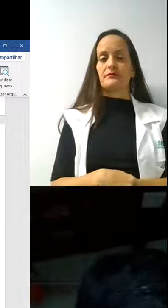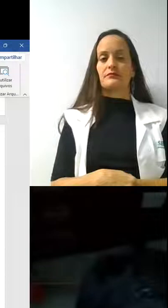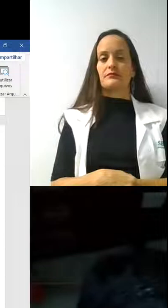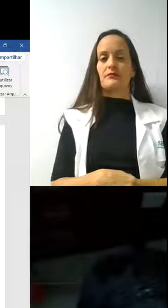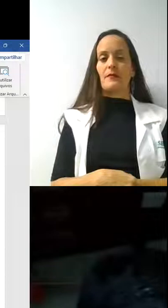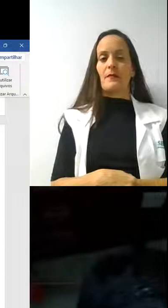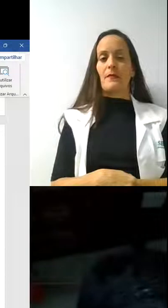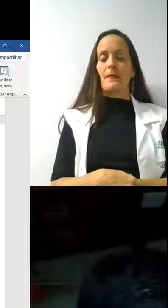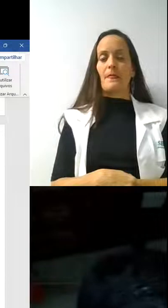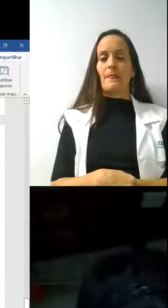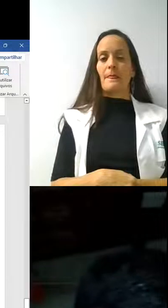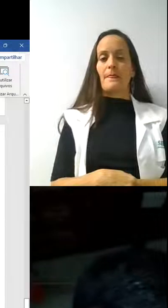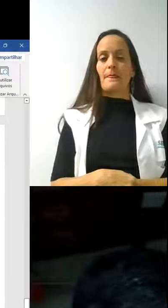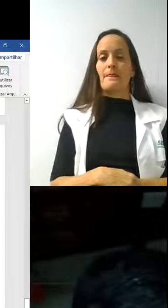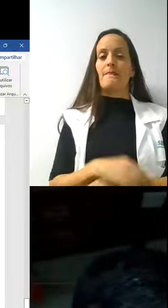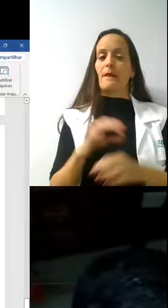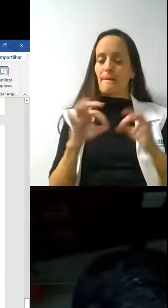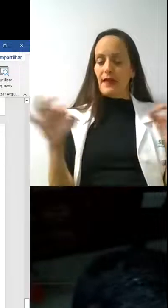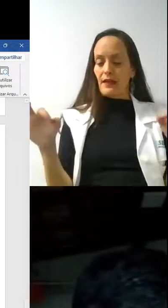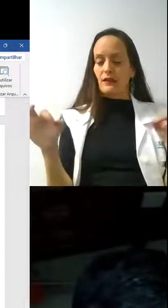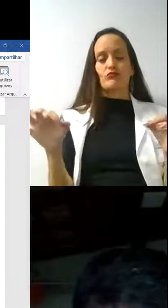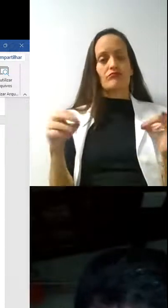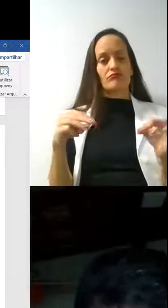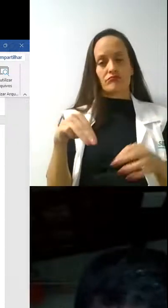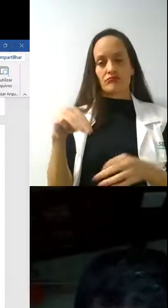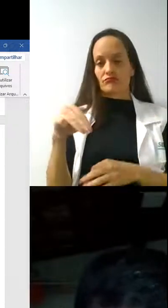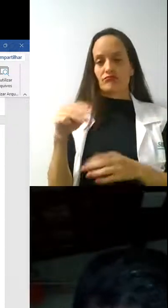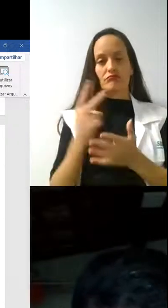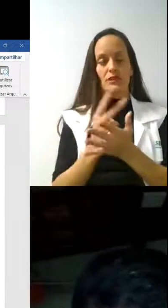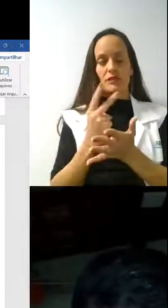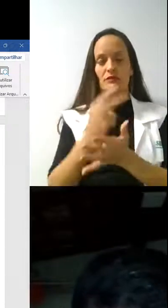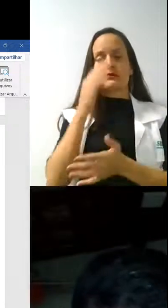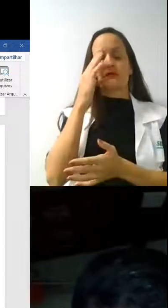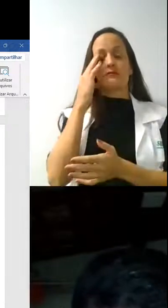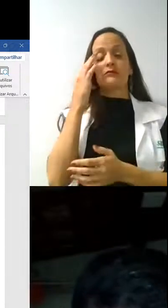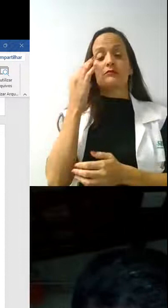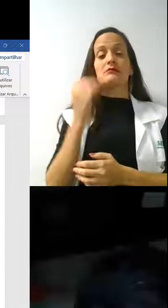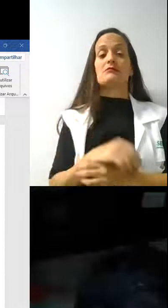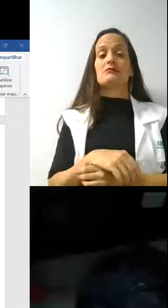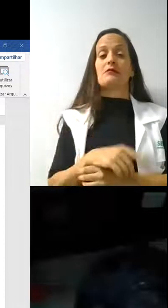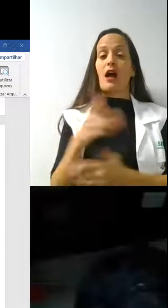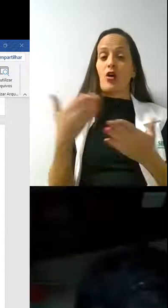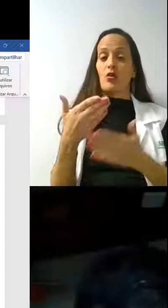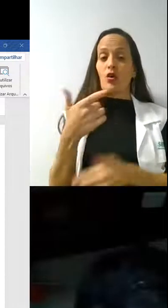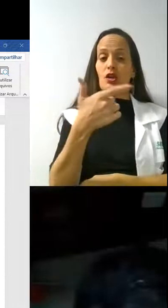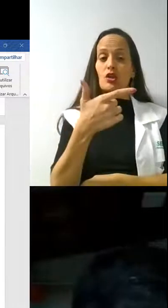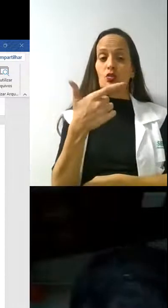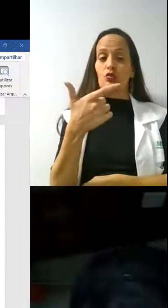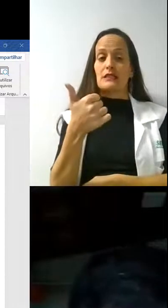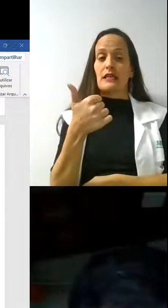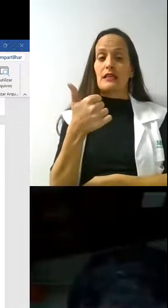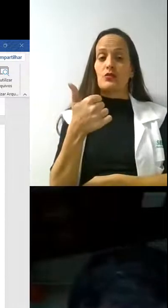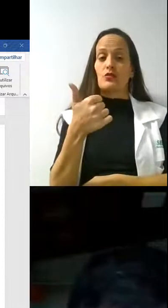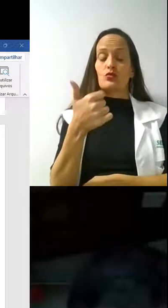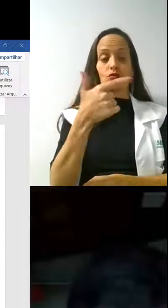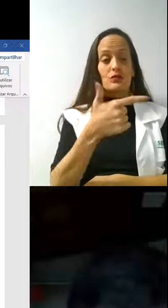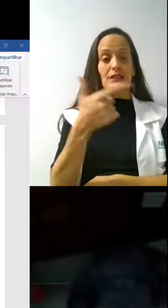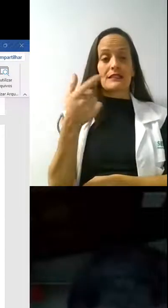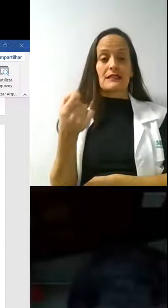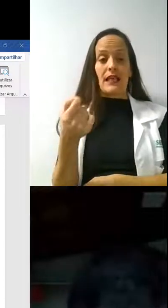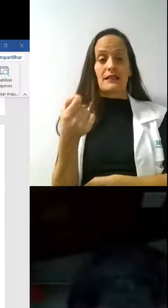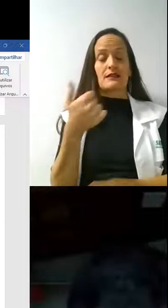2,1. Que? Metros. O valor que eu tenho, que é 210 metros, e